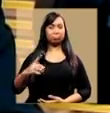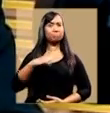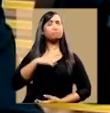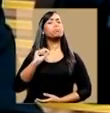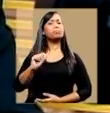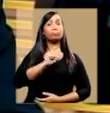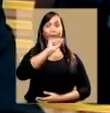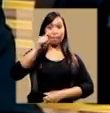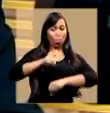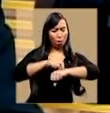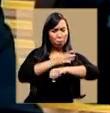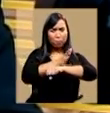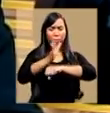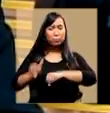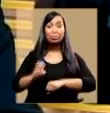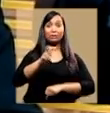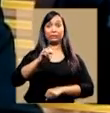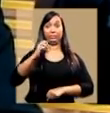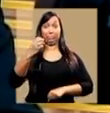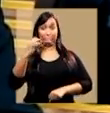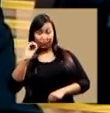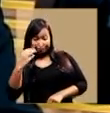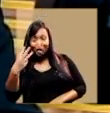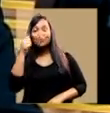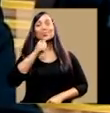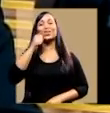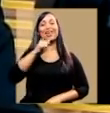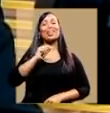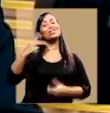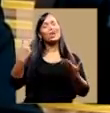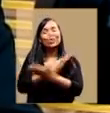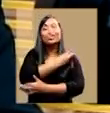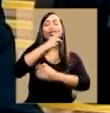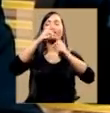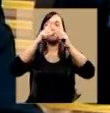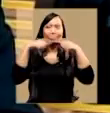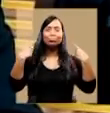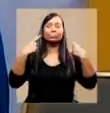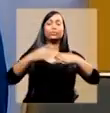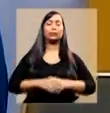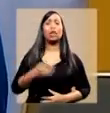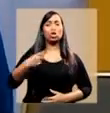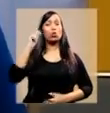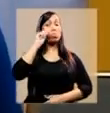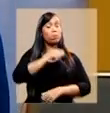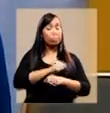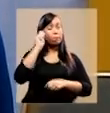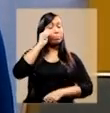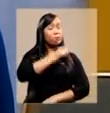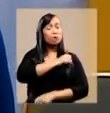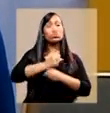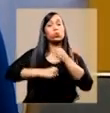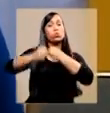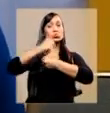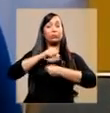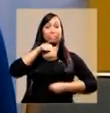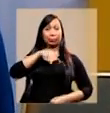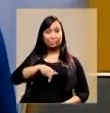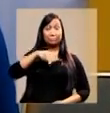No Brasil, a cada hora, 503 mulheres são vítimas de algum tipo de agressão física. Em Rio Preto, no ano passado,